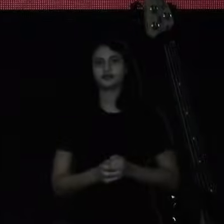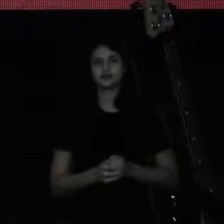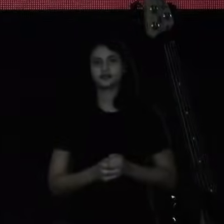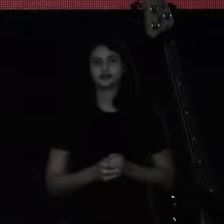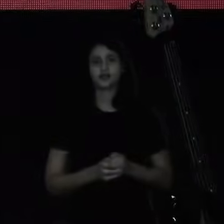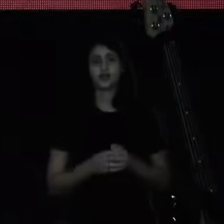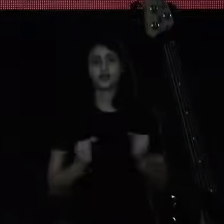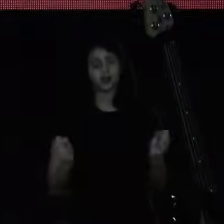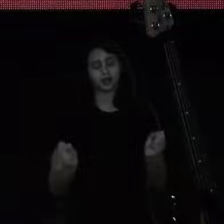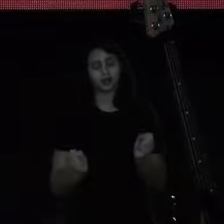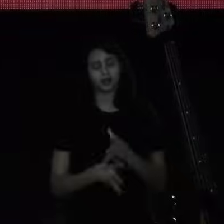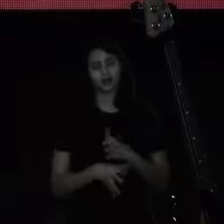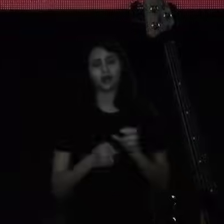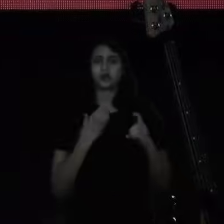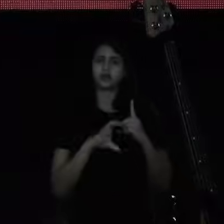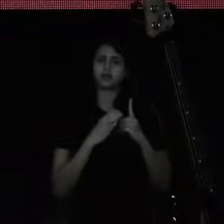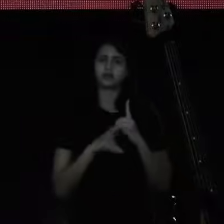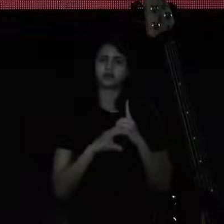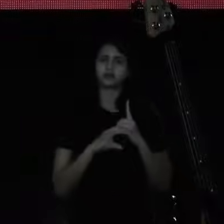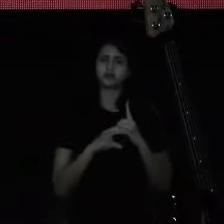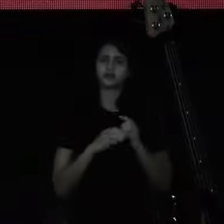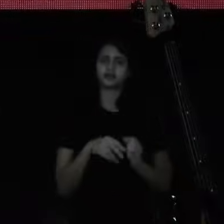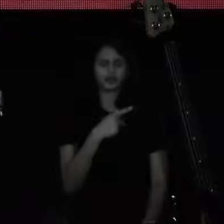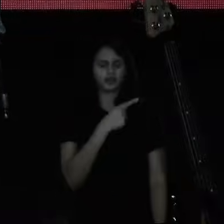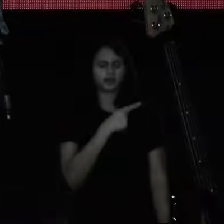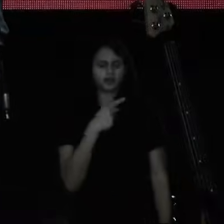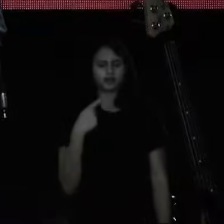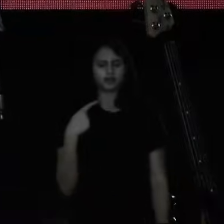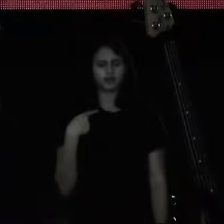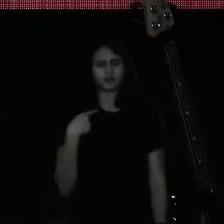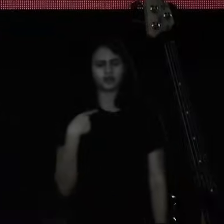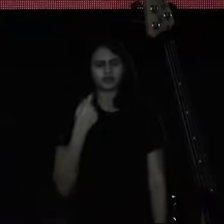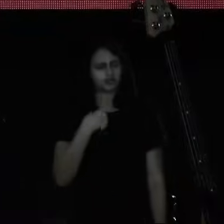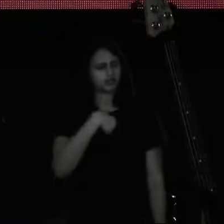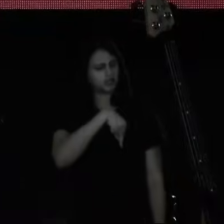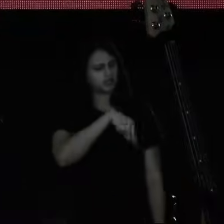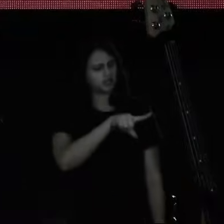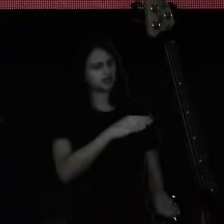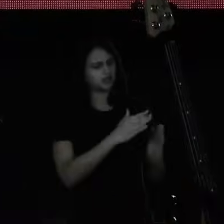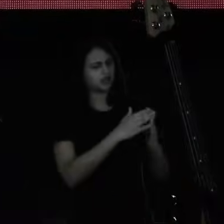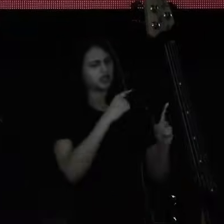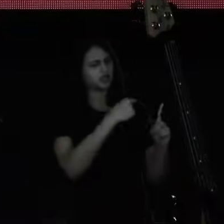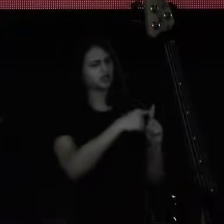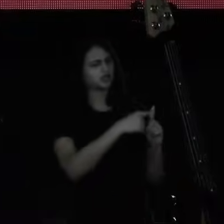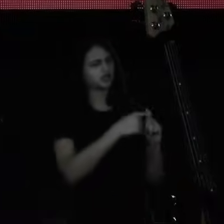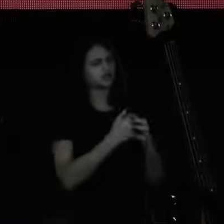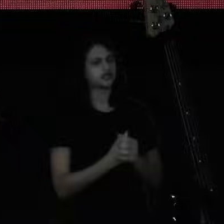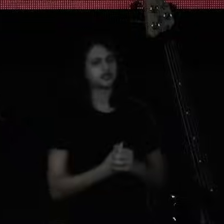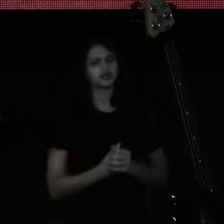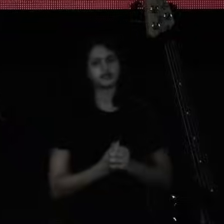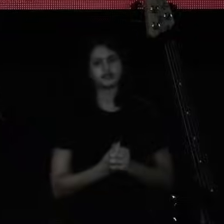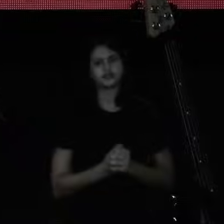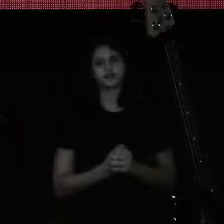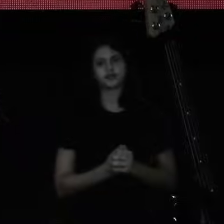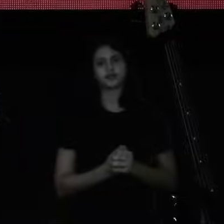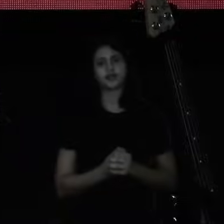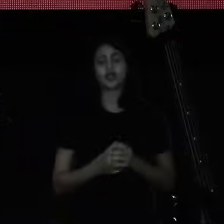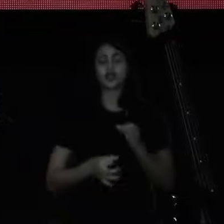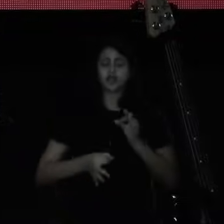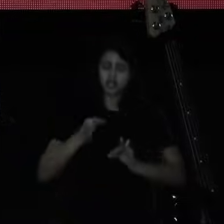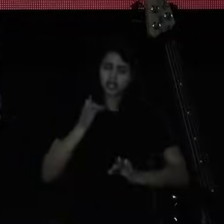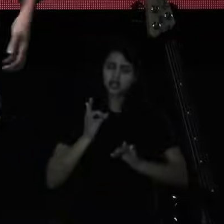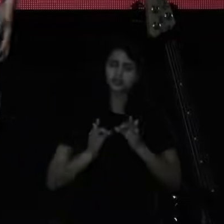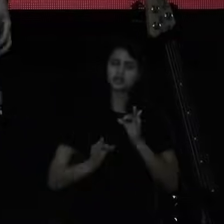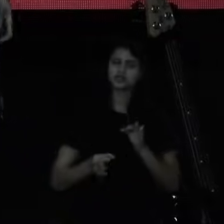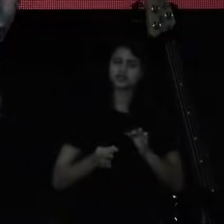Acabou o culto, o pastor saía da igreja, de repente o juiz também sai e eles começam